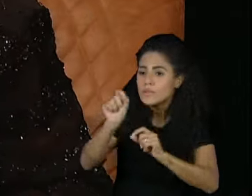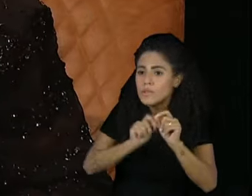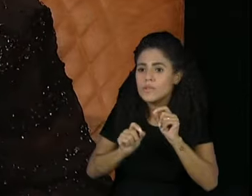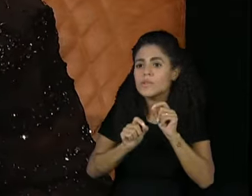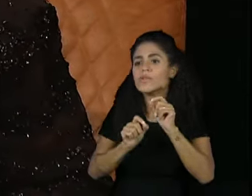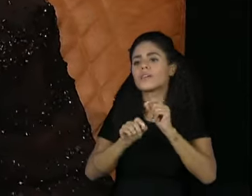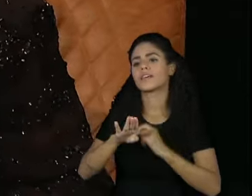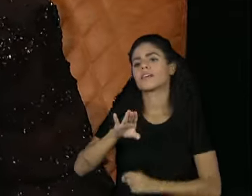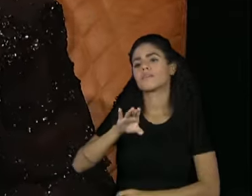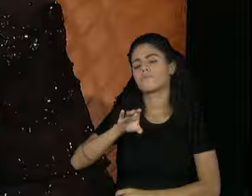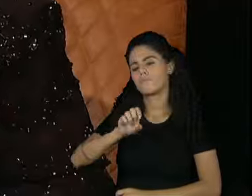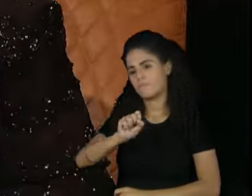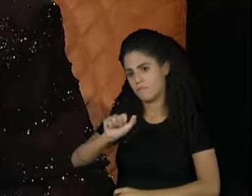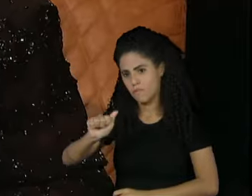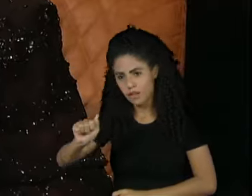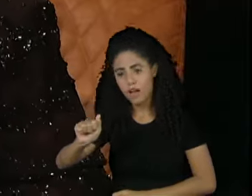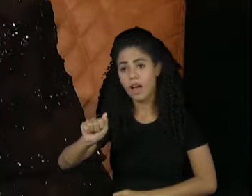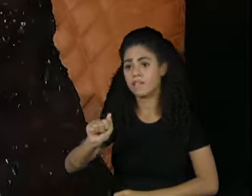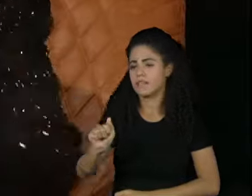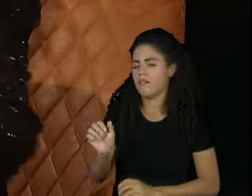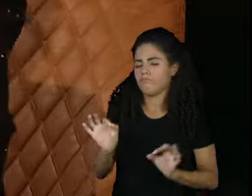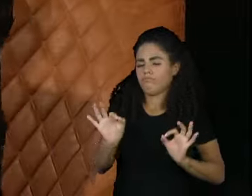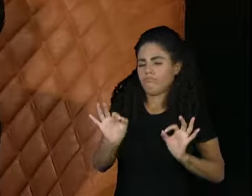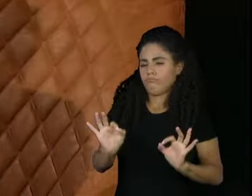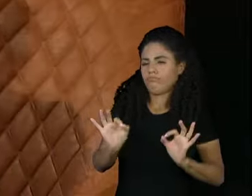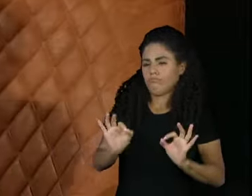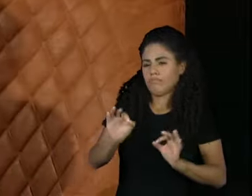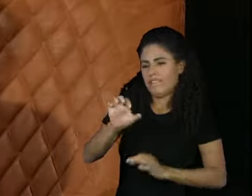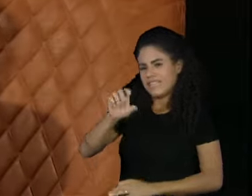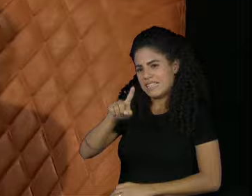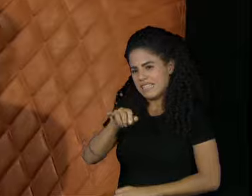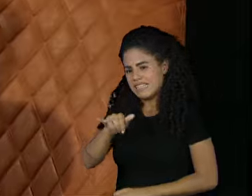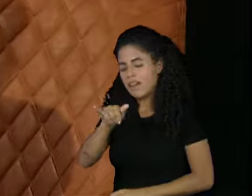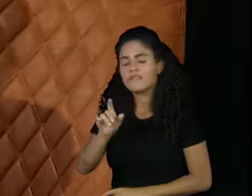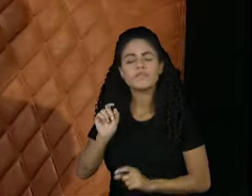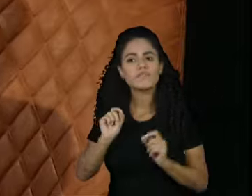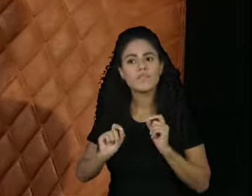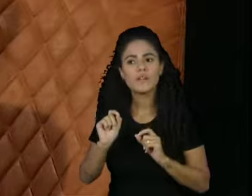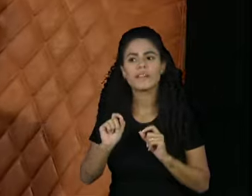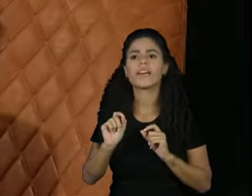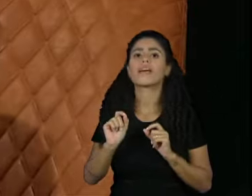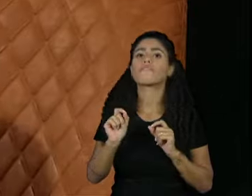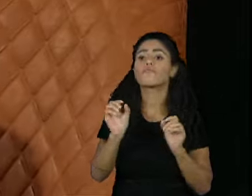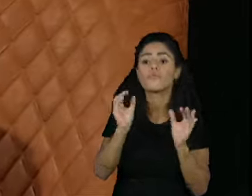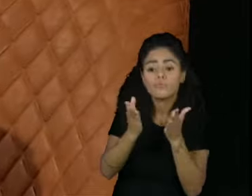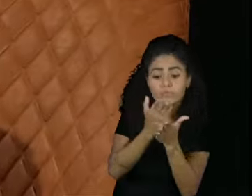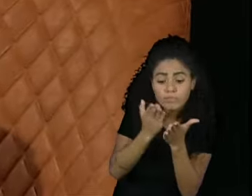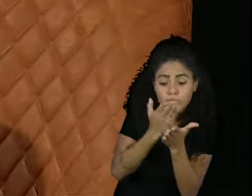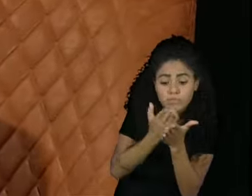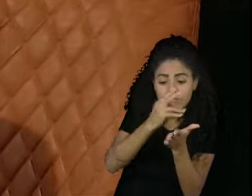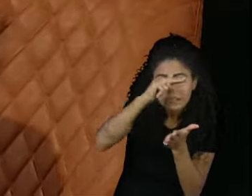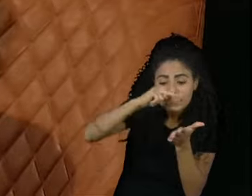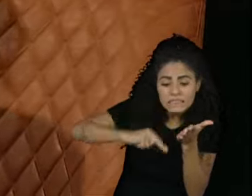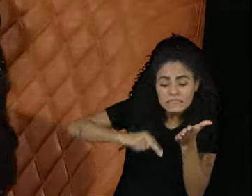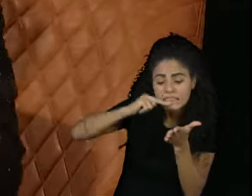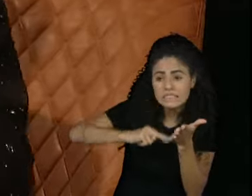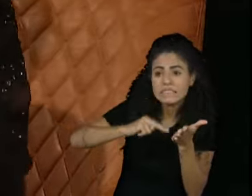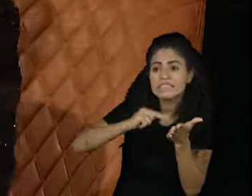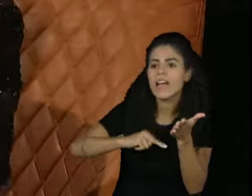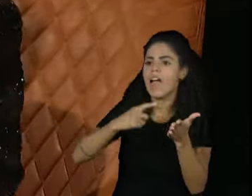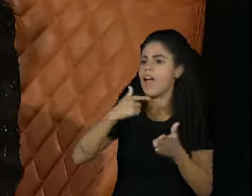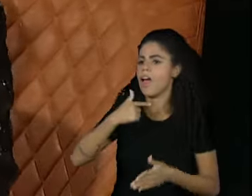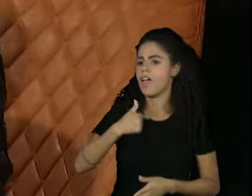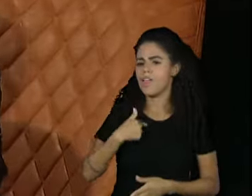Bossa Sexy, não fui eu que falei, foi a produção da Poligram, da Philips, né, que disse que